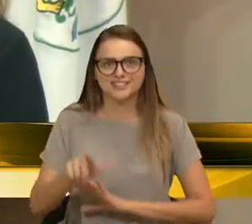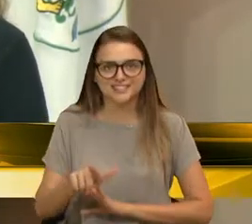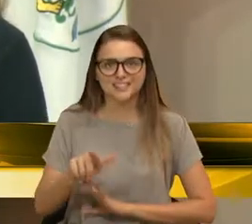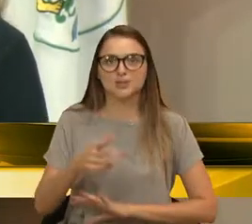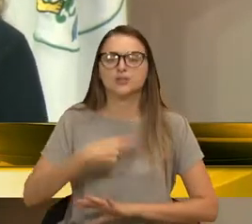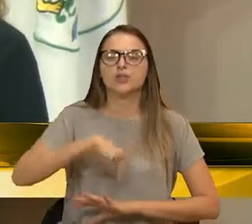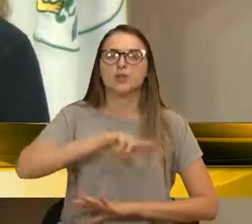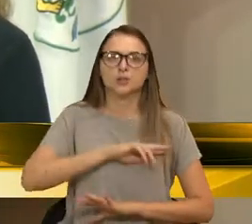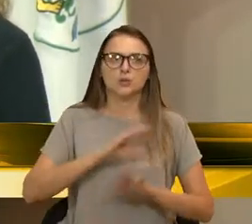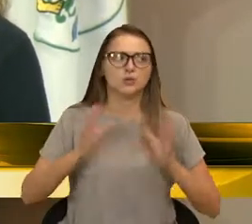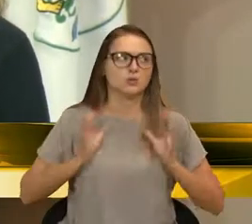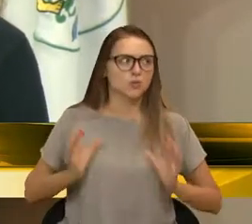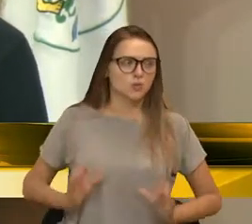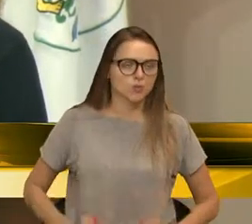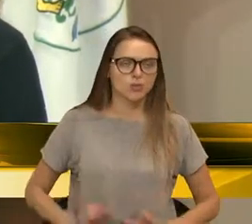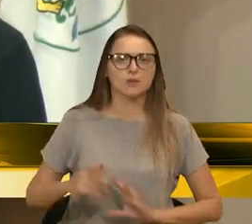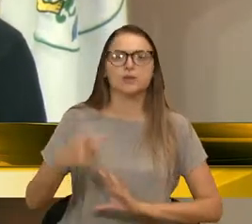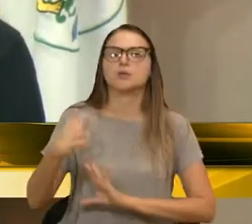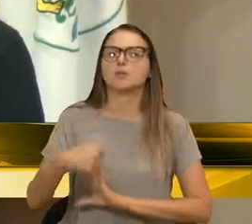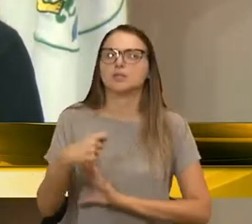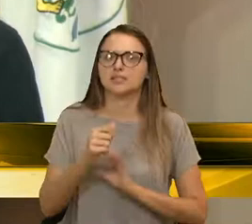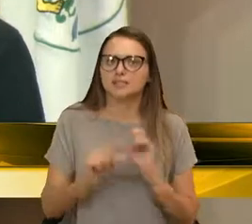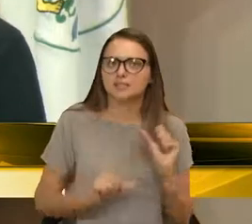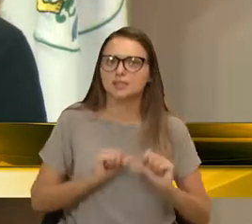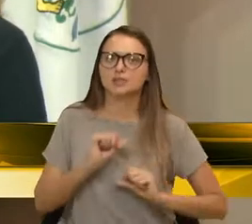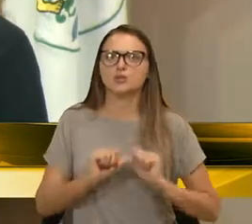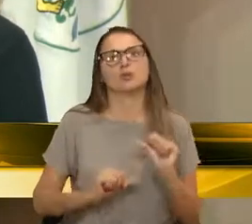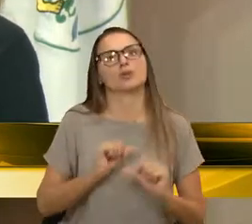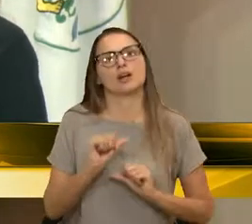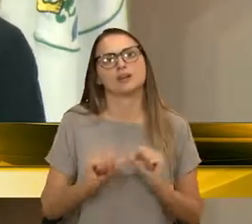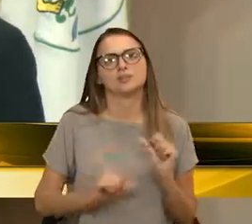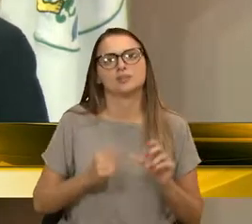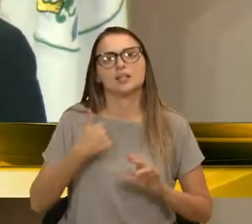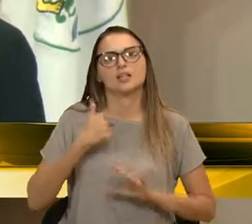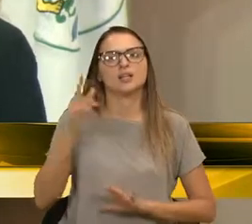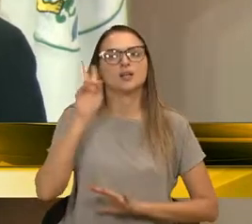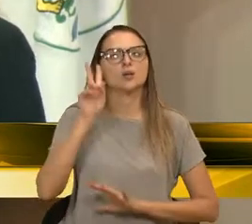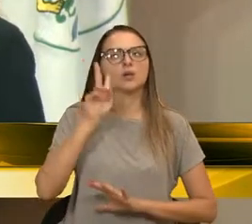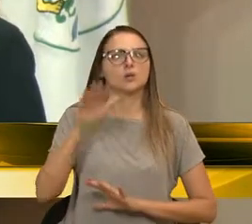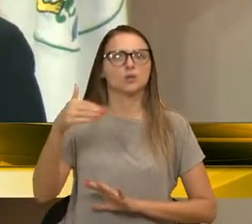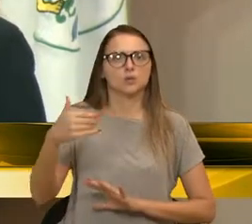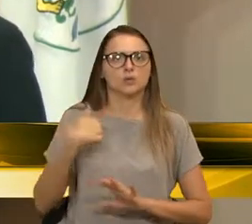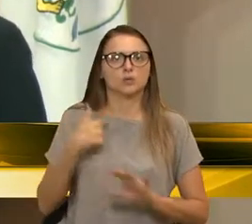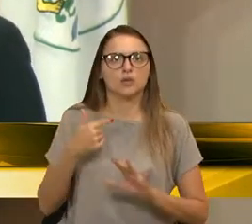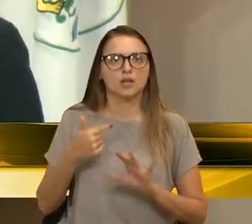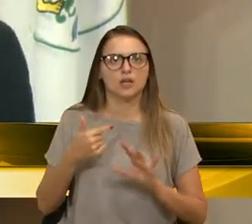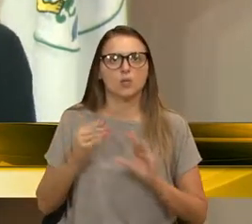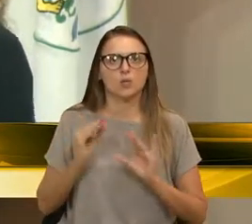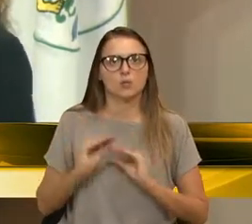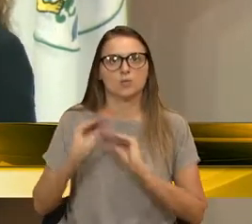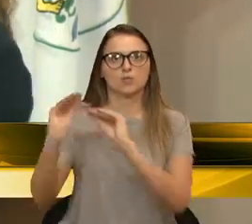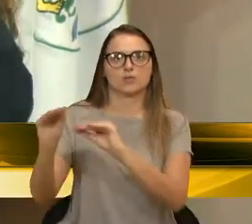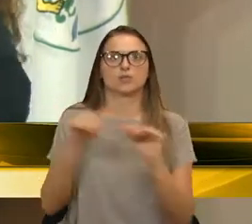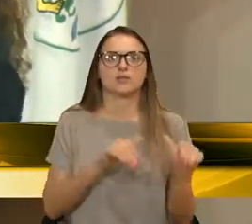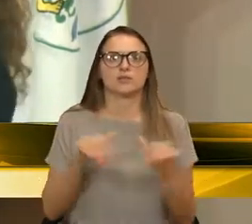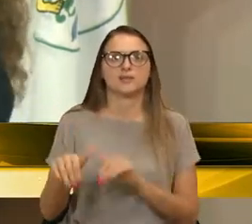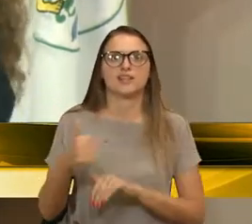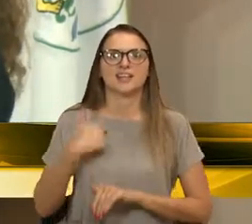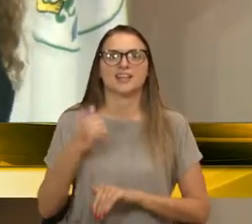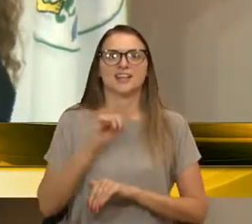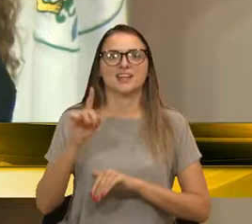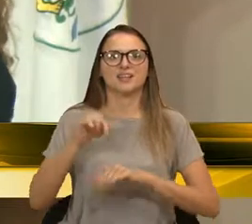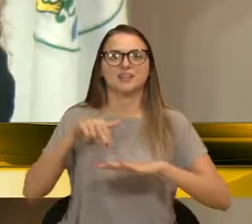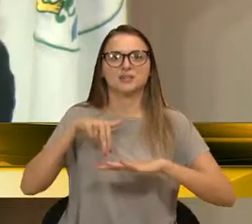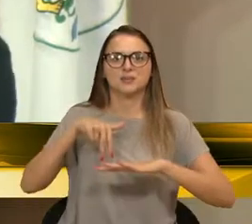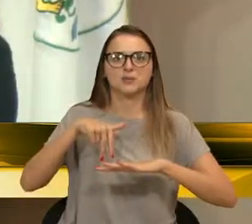nosso comportamento ele precisa mudar. E eu me recordo que, quando eu fui para a Austrália, eu tinha o mau hábito de não atravessar